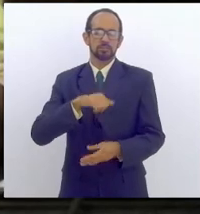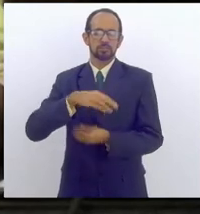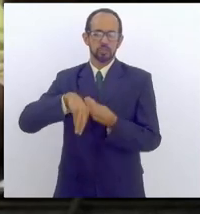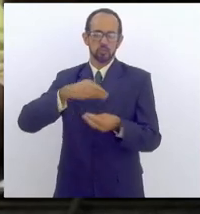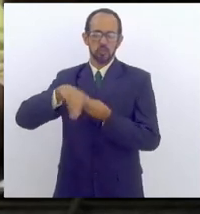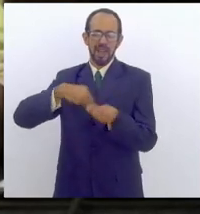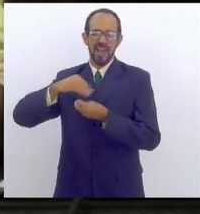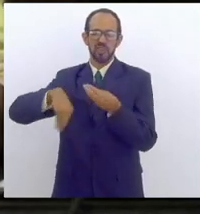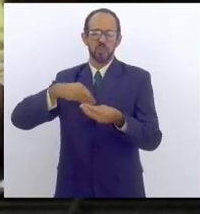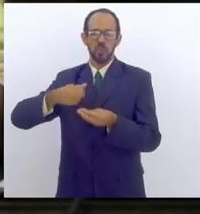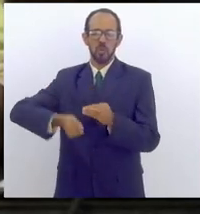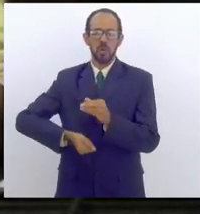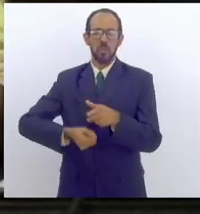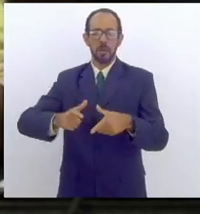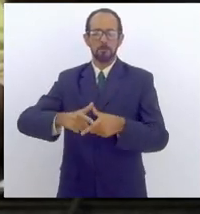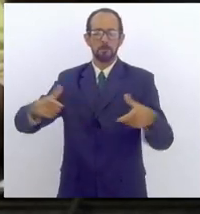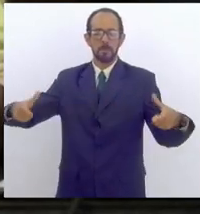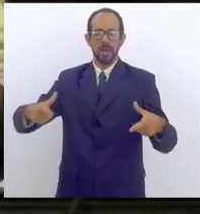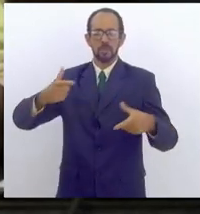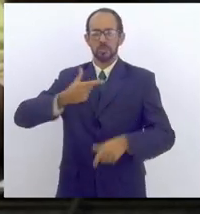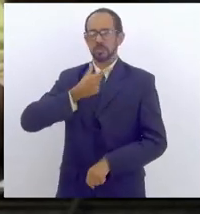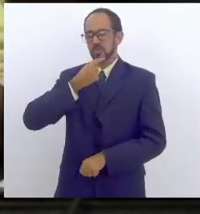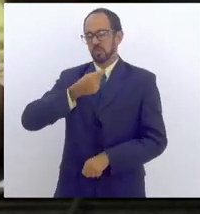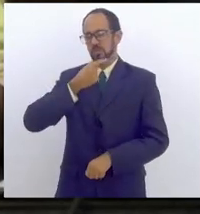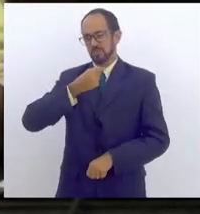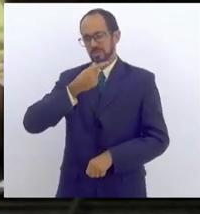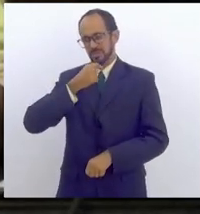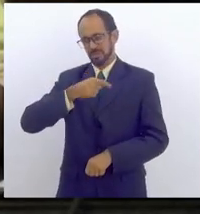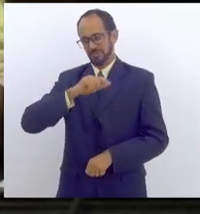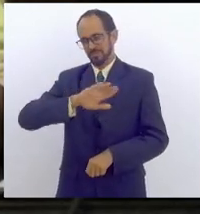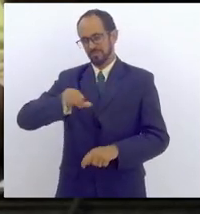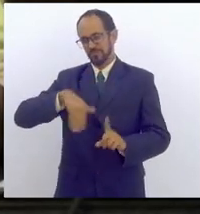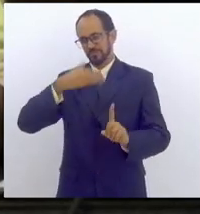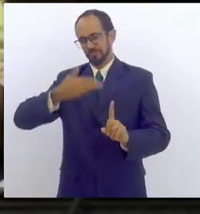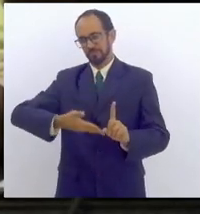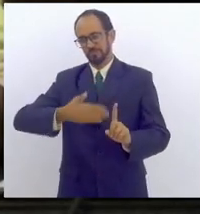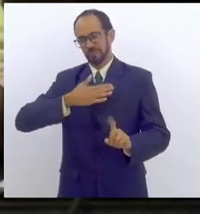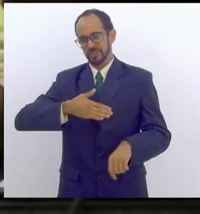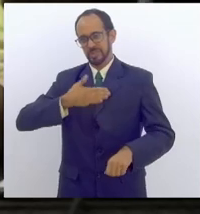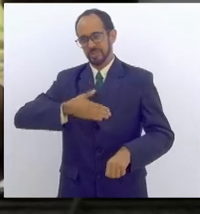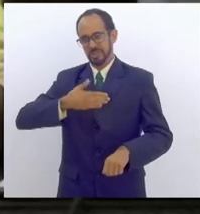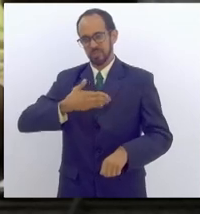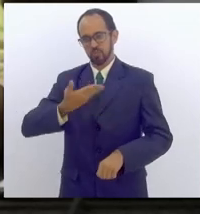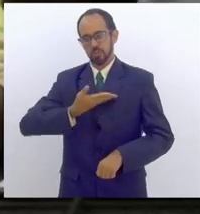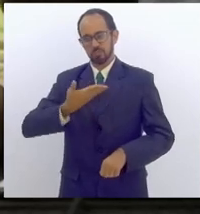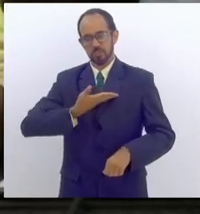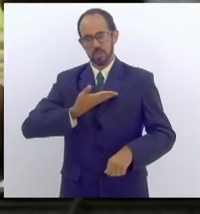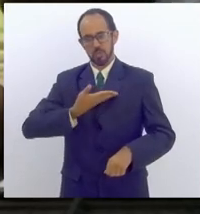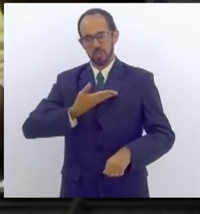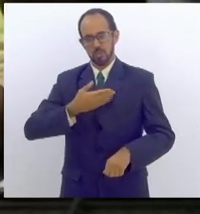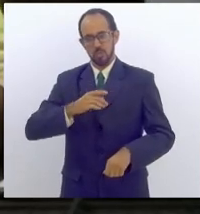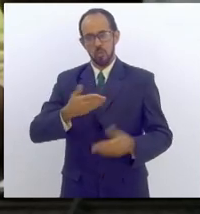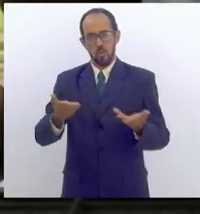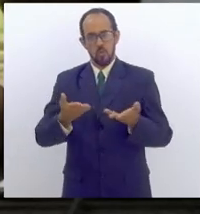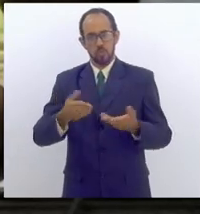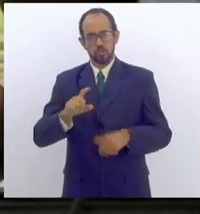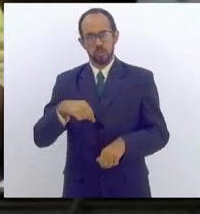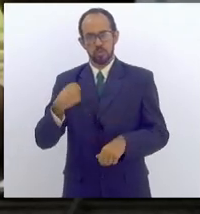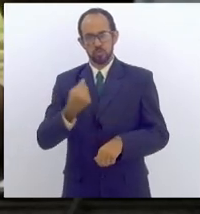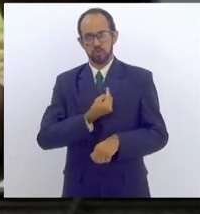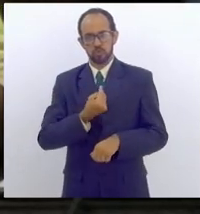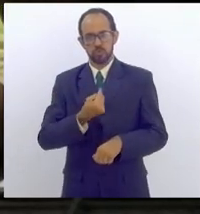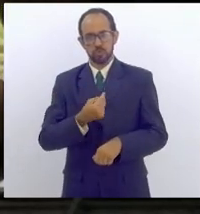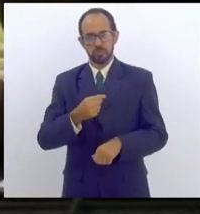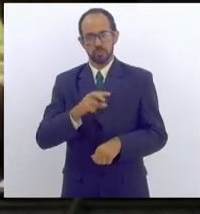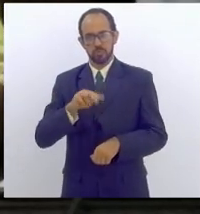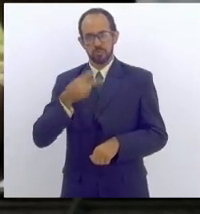homens, Jair Bittencourt, meu honrado e querido amigo. Hoje nós somos o dobro e mais um pouquinho. E